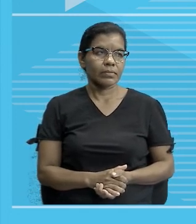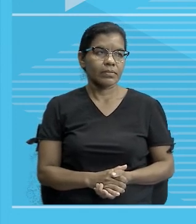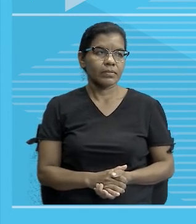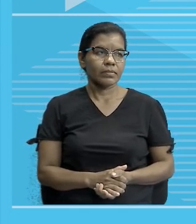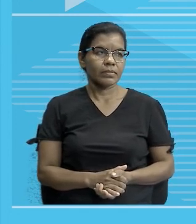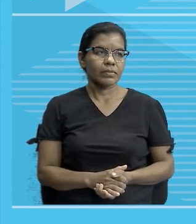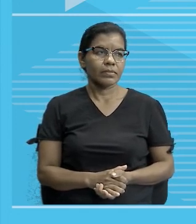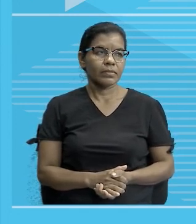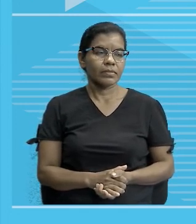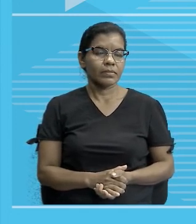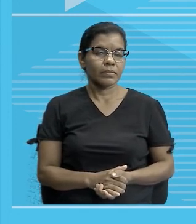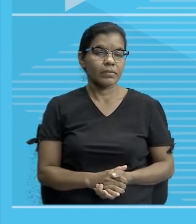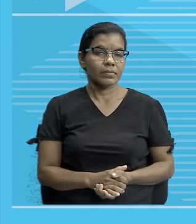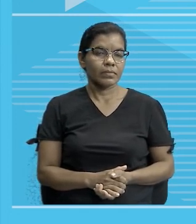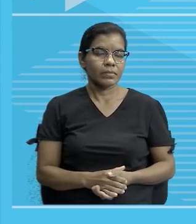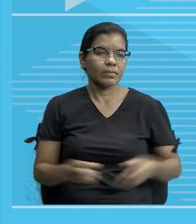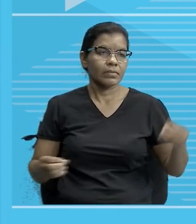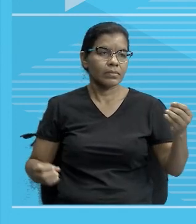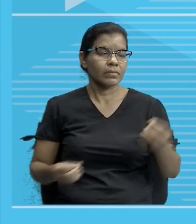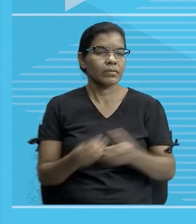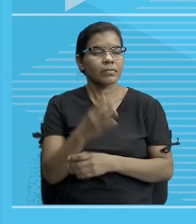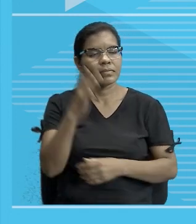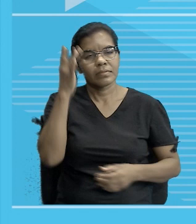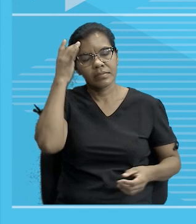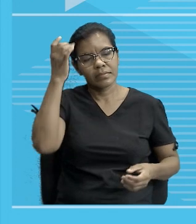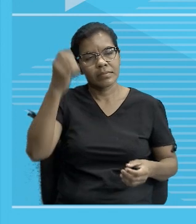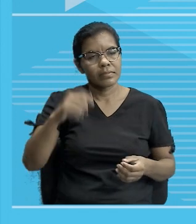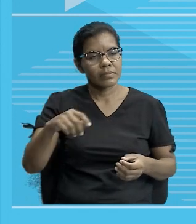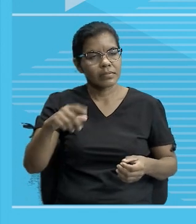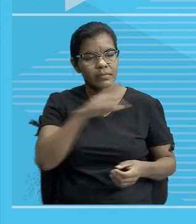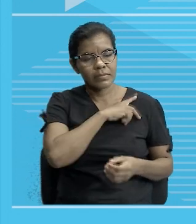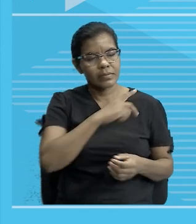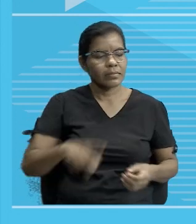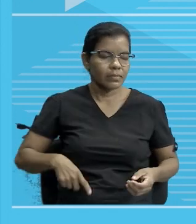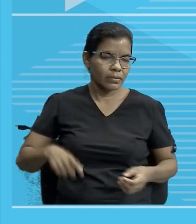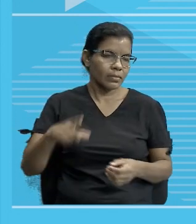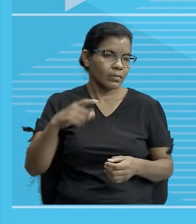claro, nasce a ideia de que o governo deve ter limites.